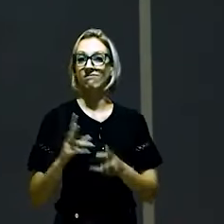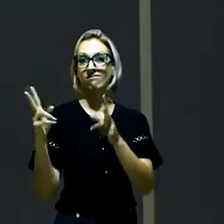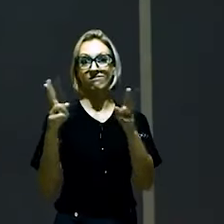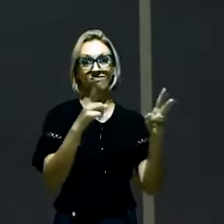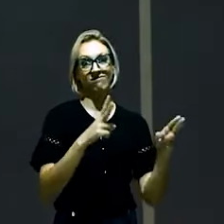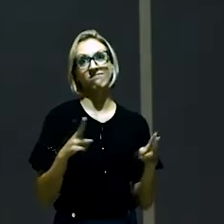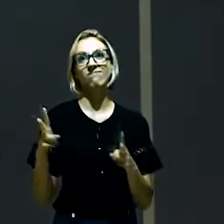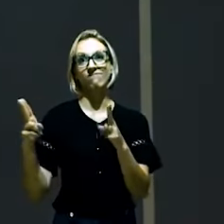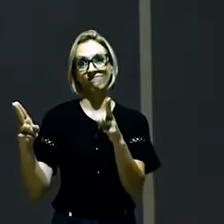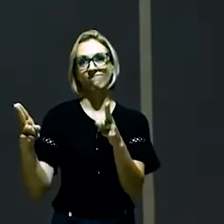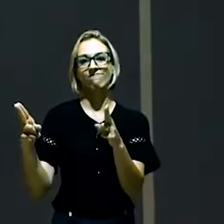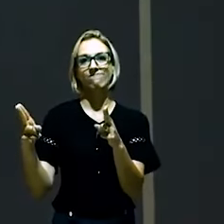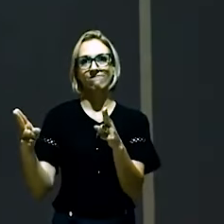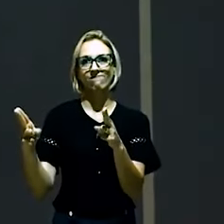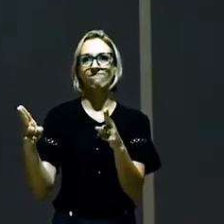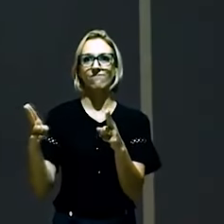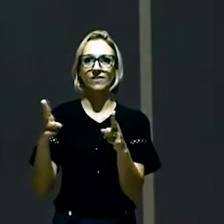mundo.